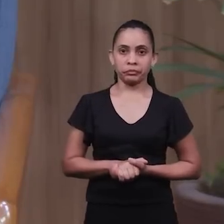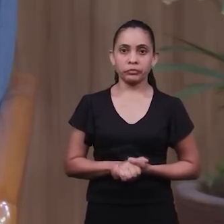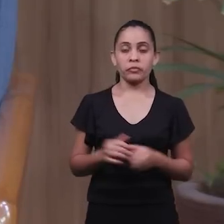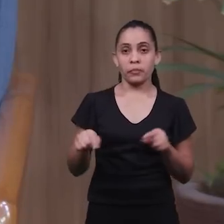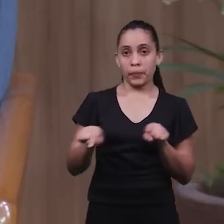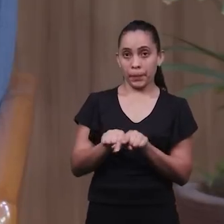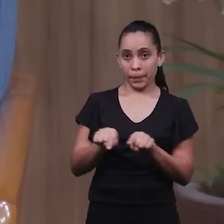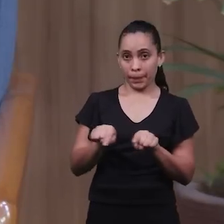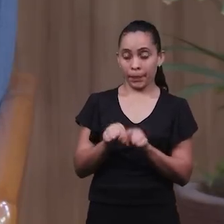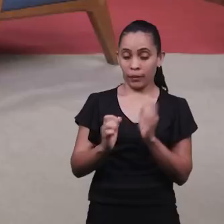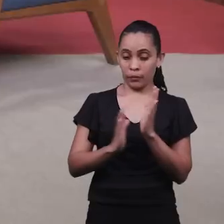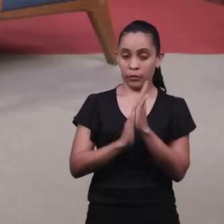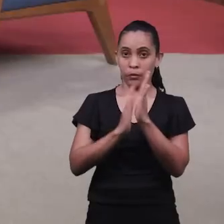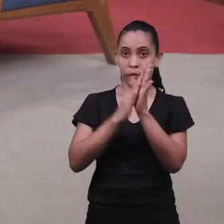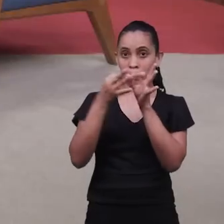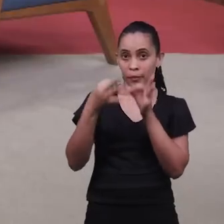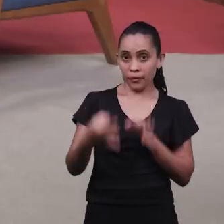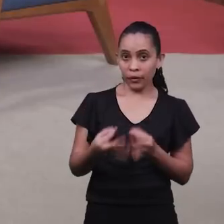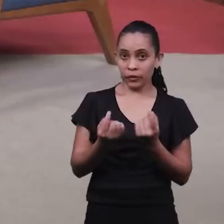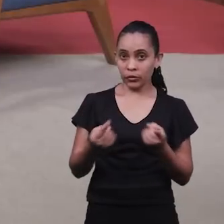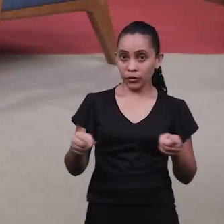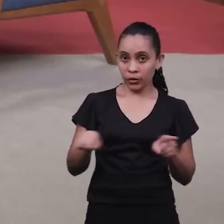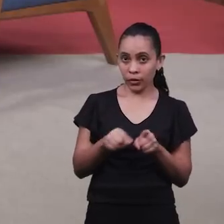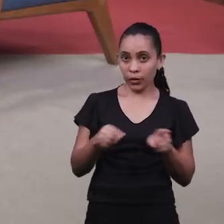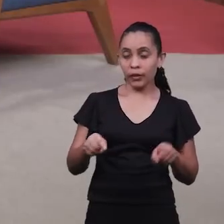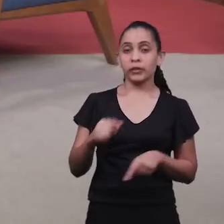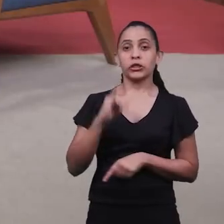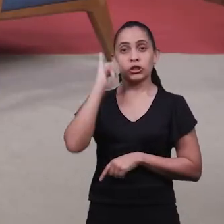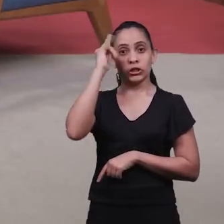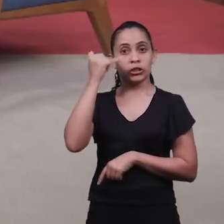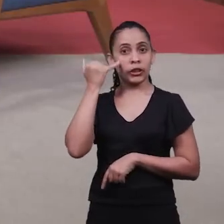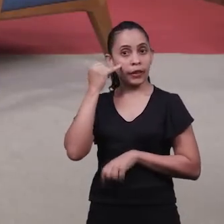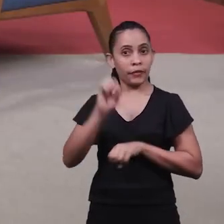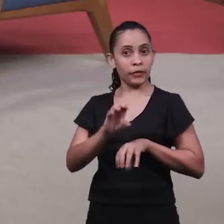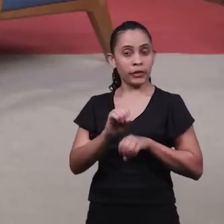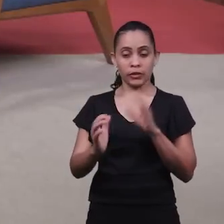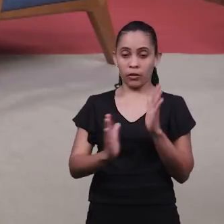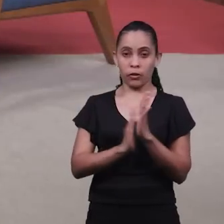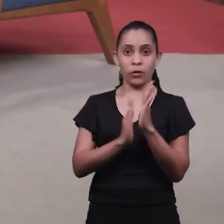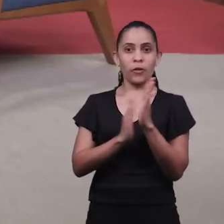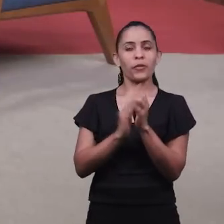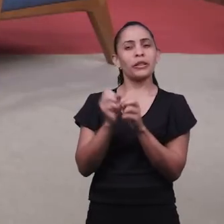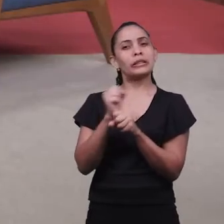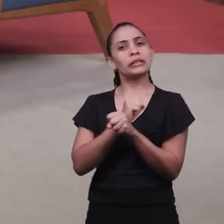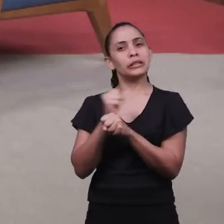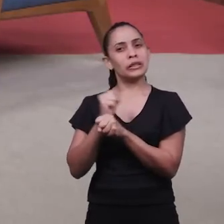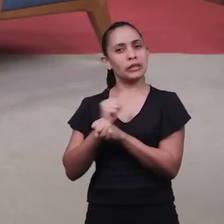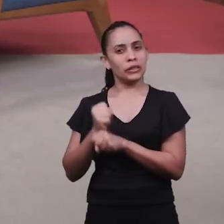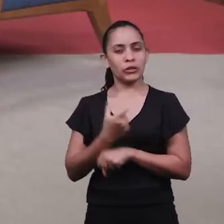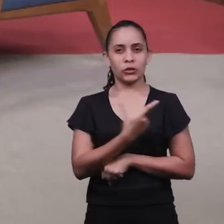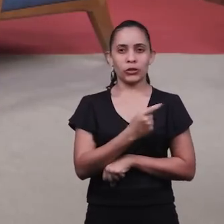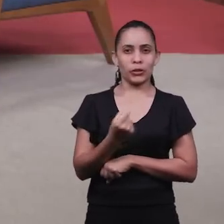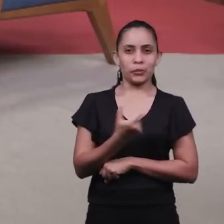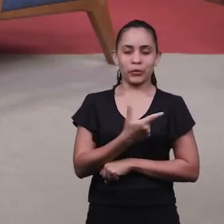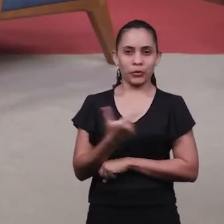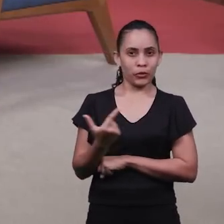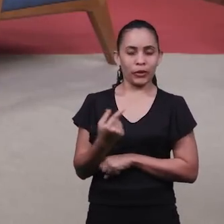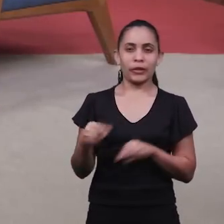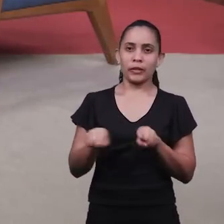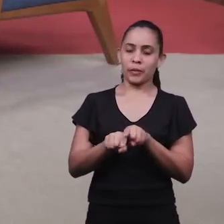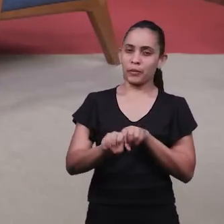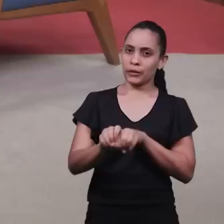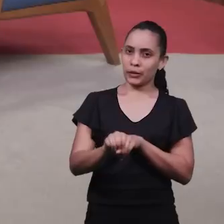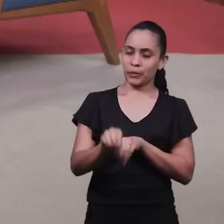de aprendizagem. No quadro Perfeito Louvor, a tia Janaína Zumac vai recordar alguns louvores ensinados nesse ano